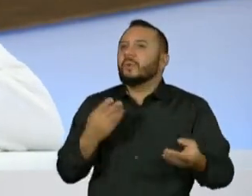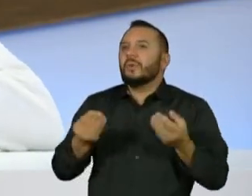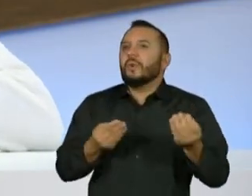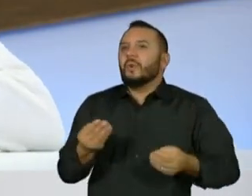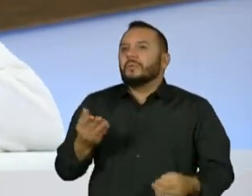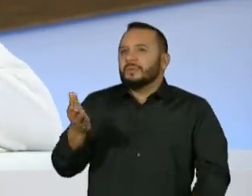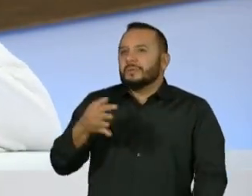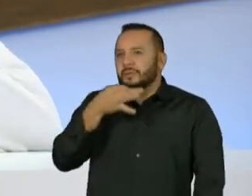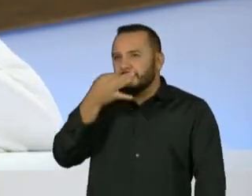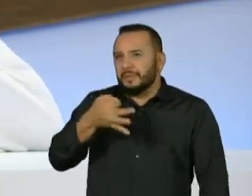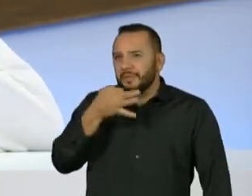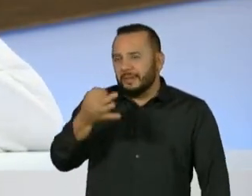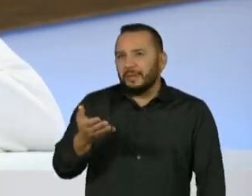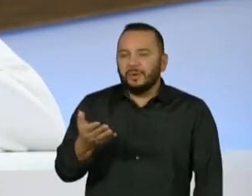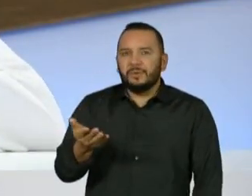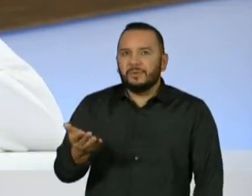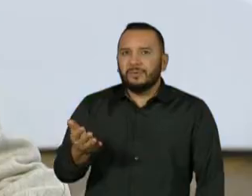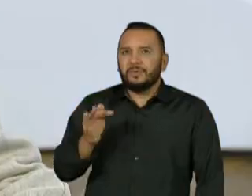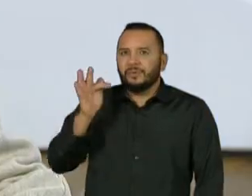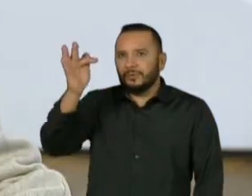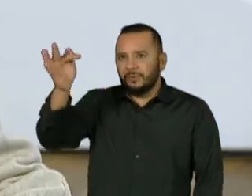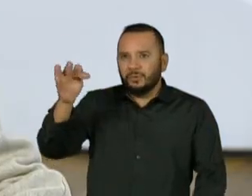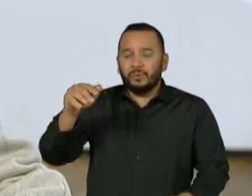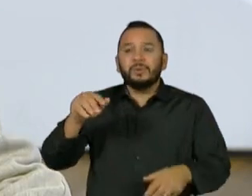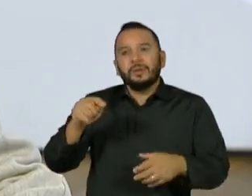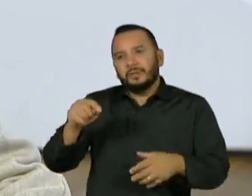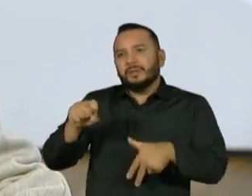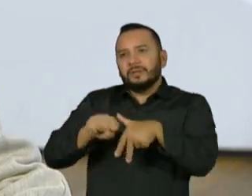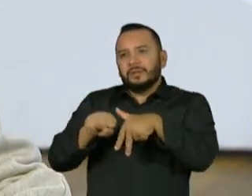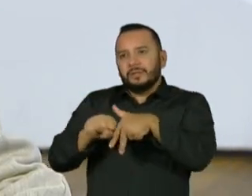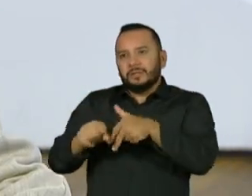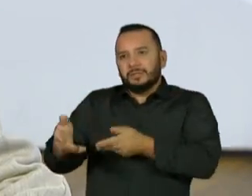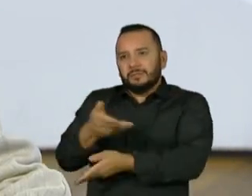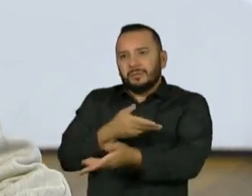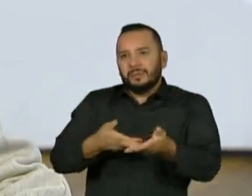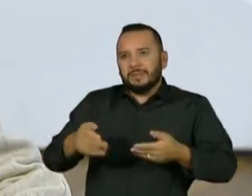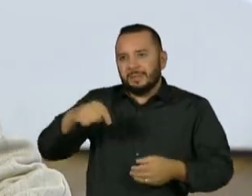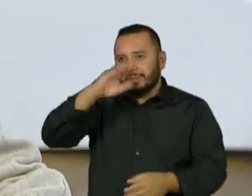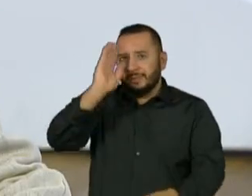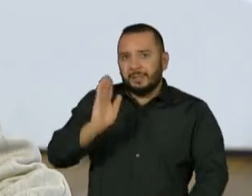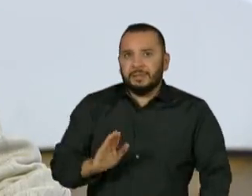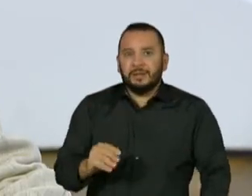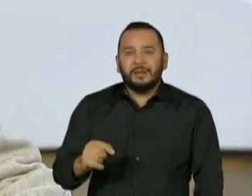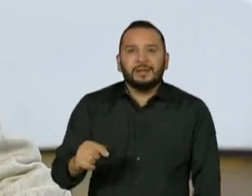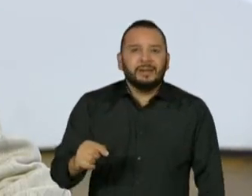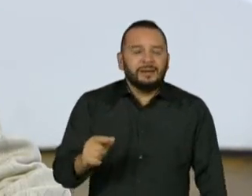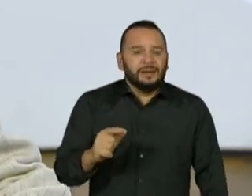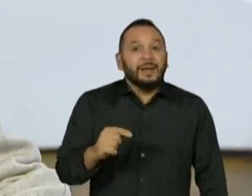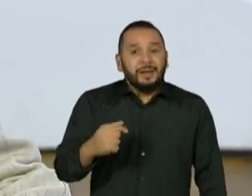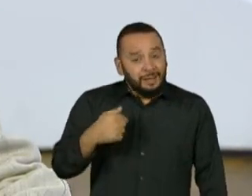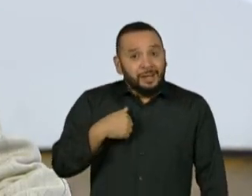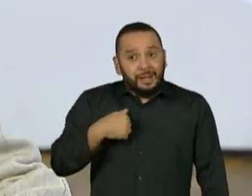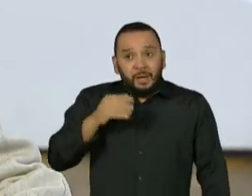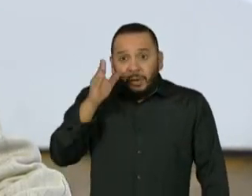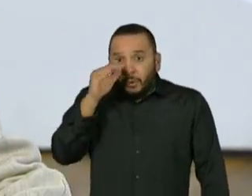aí para o futuro da nossa diplomacia? Eu tenho uma grande curiosidade por uma